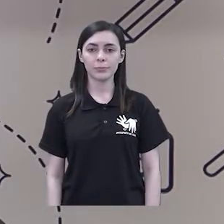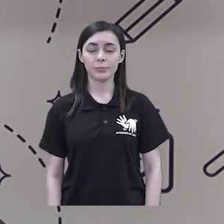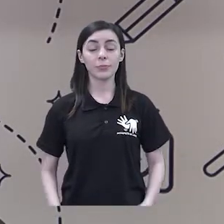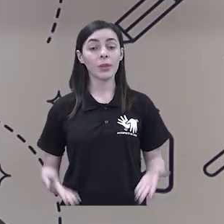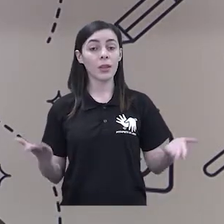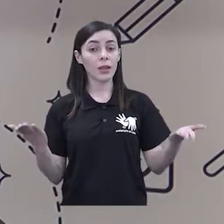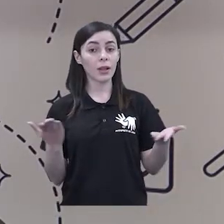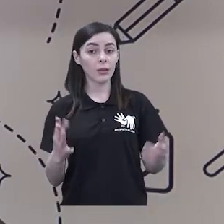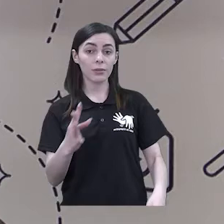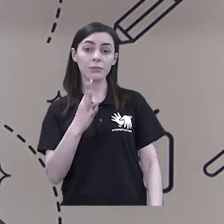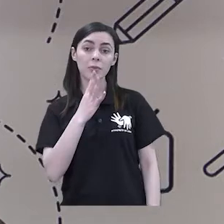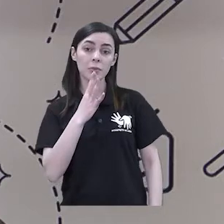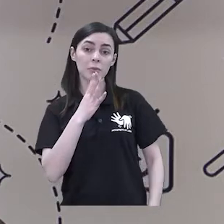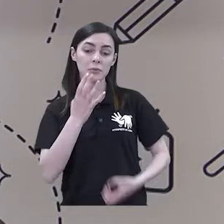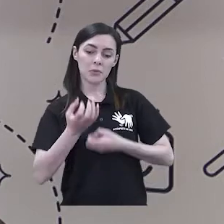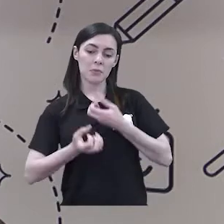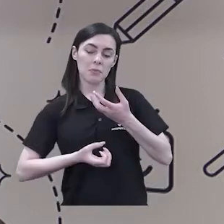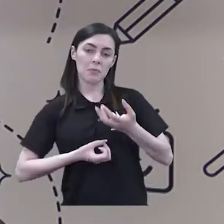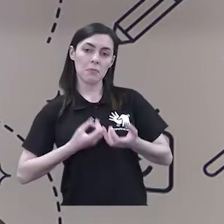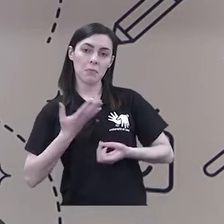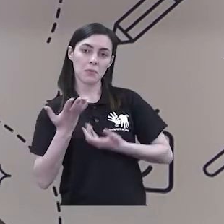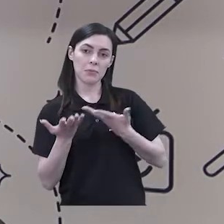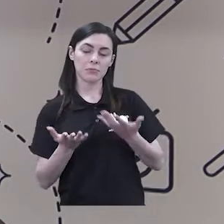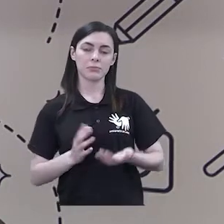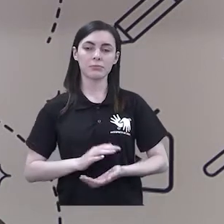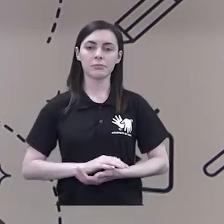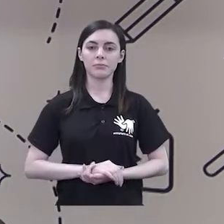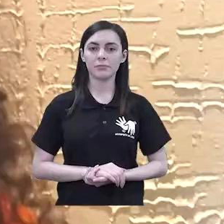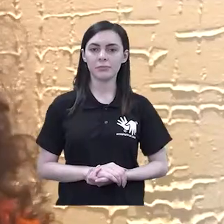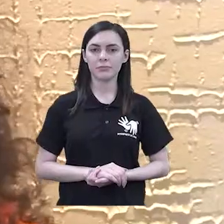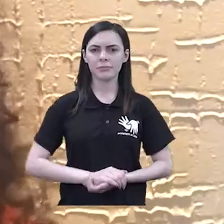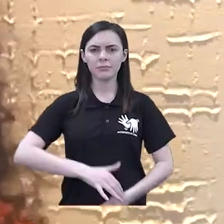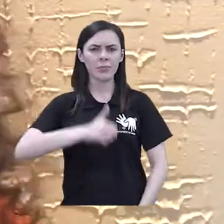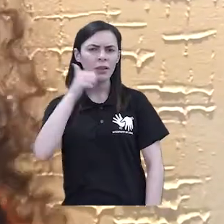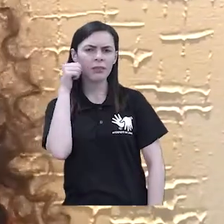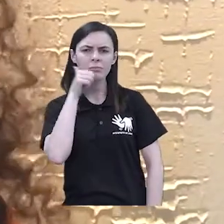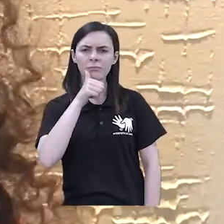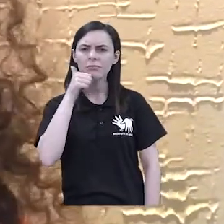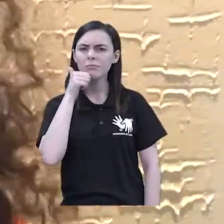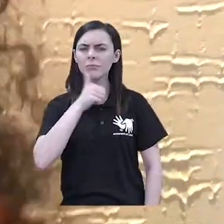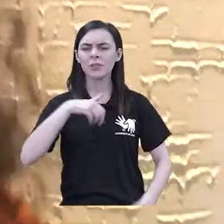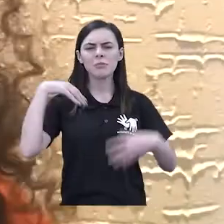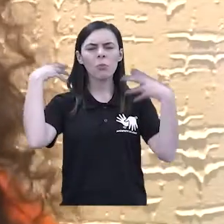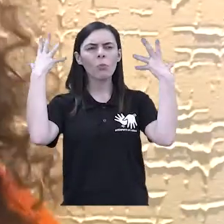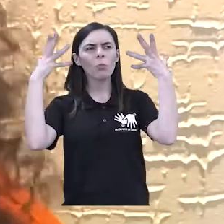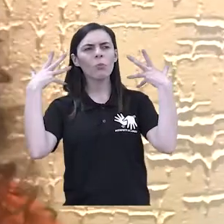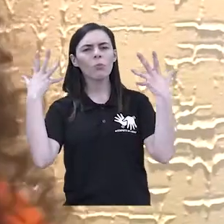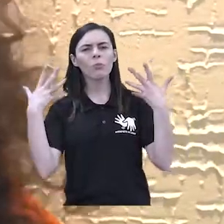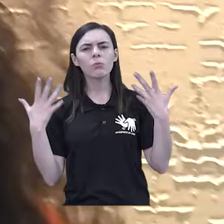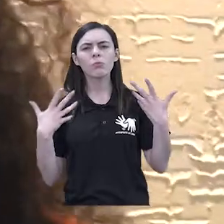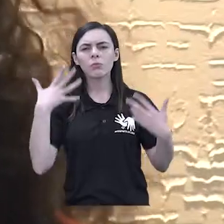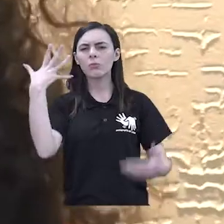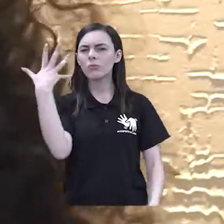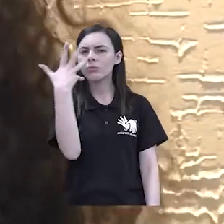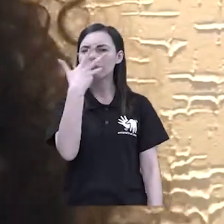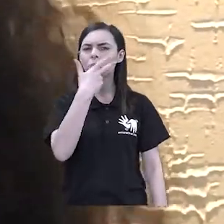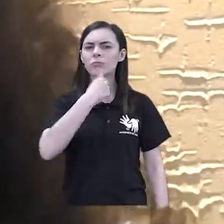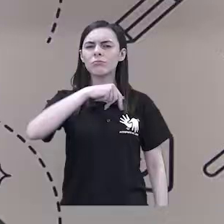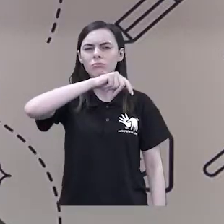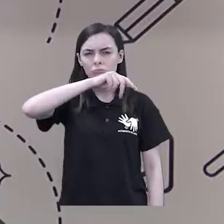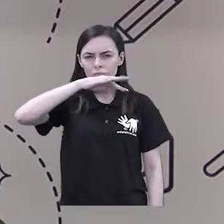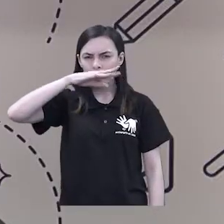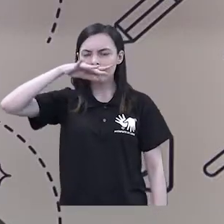Vamos ouvir então a declamação da Stephanie. Menina de cabelo lindo, é